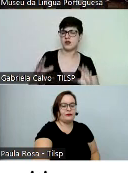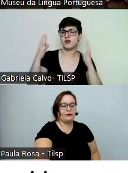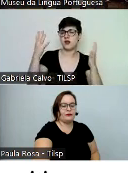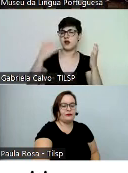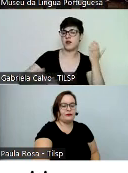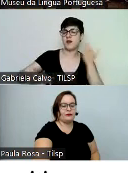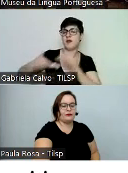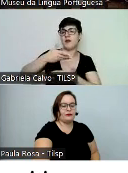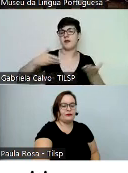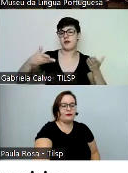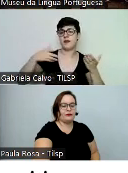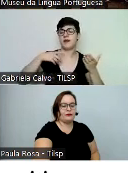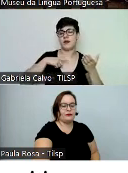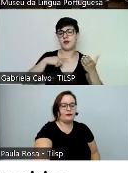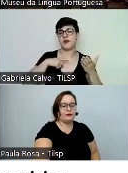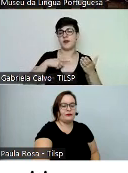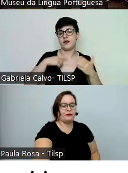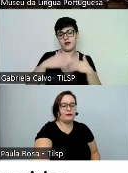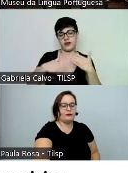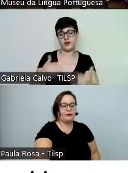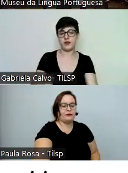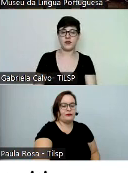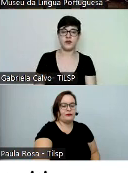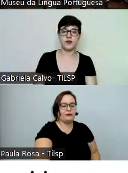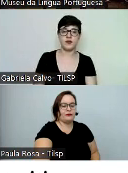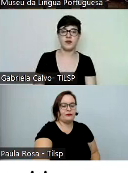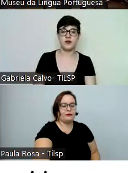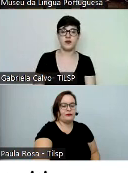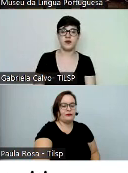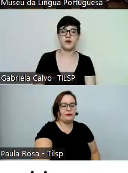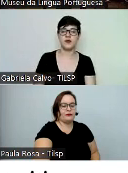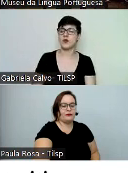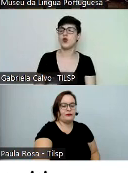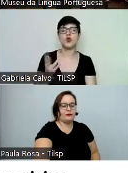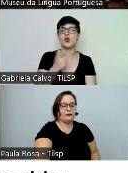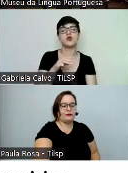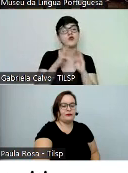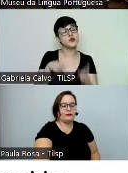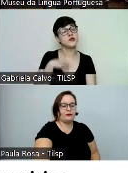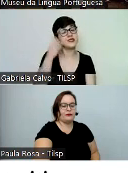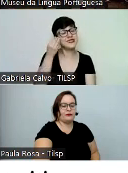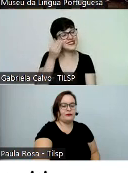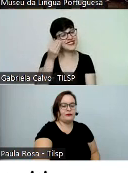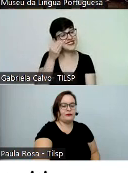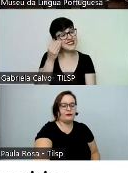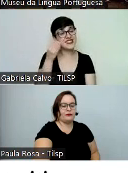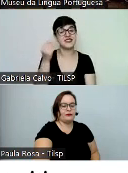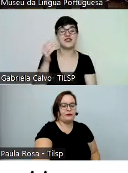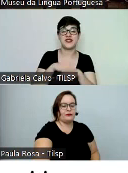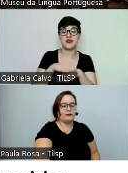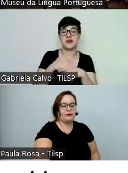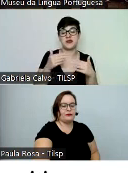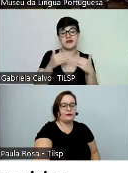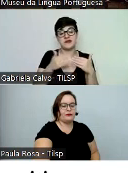exposição uma vez que tá tudo no jeito eu acho que todos os museus estão tentando trabalhar com alguma coisa de extensão